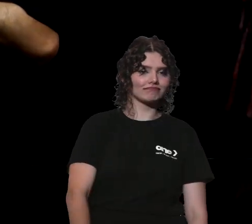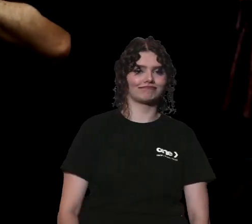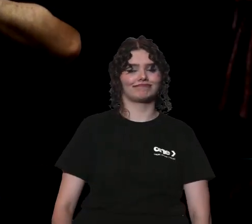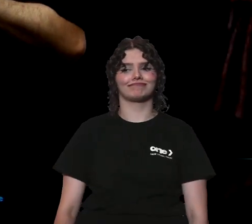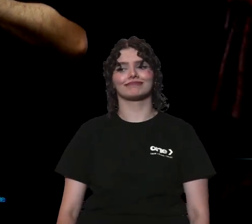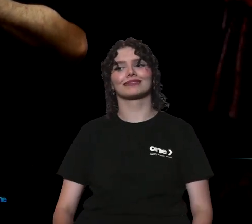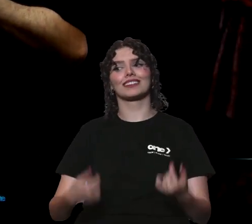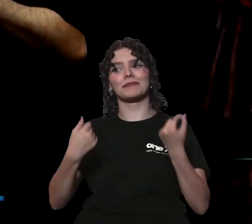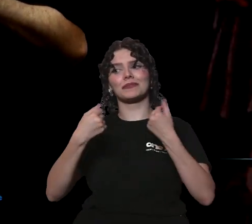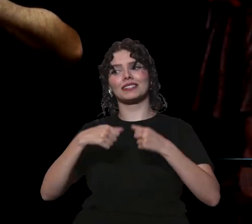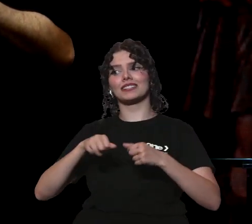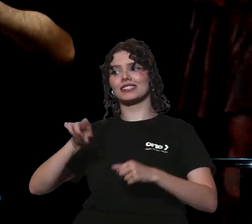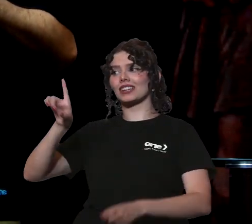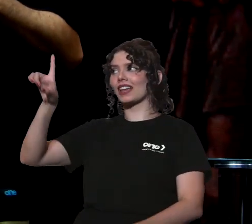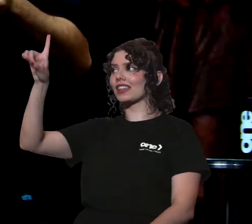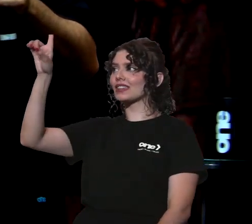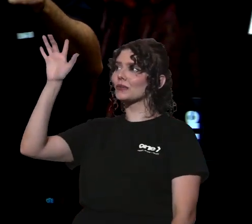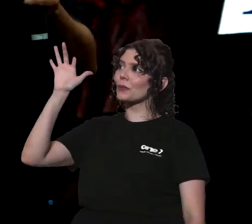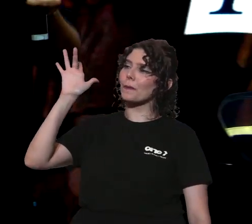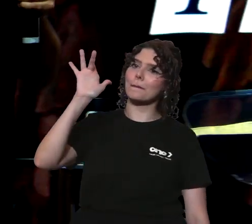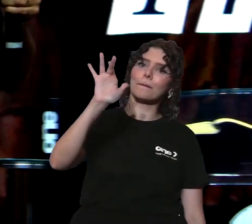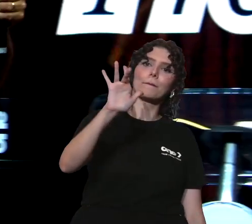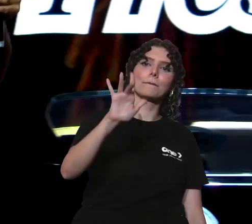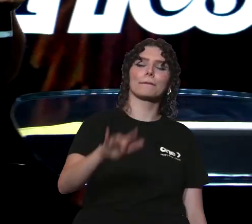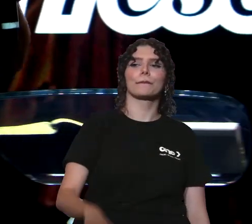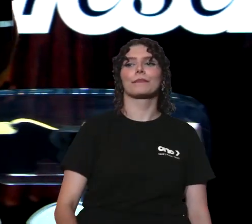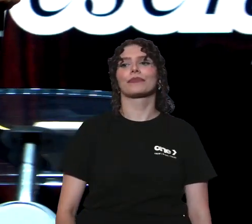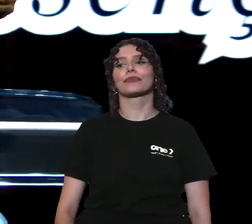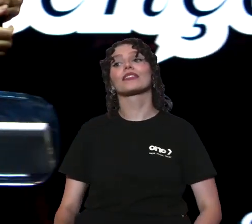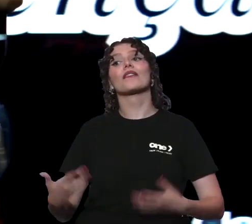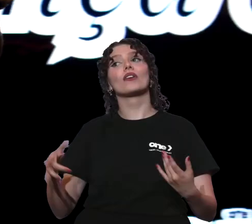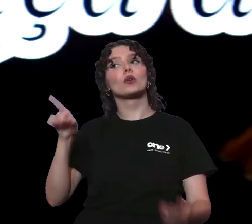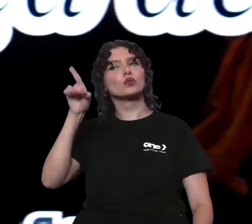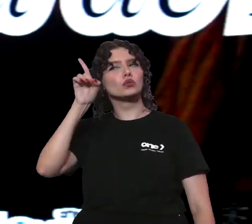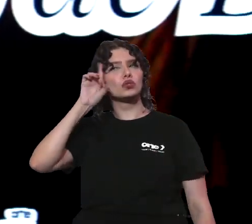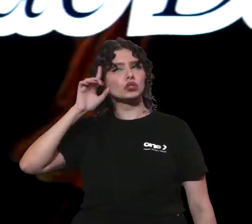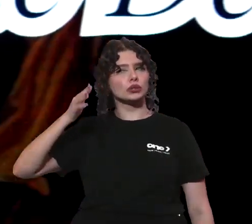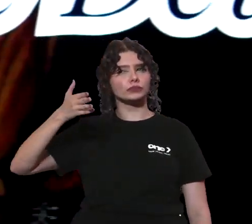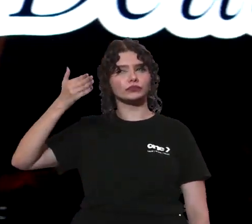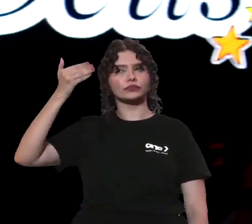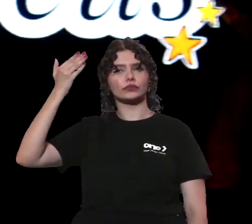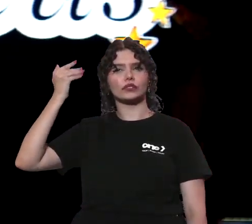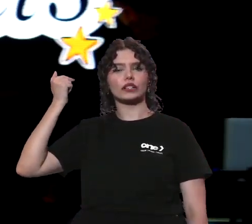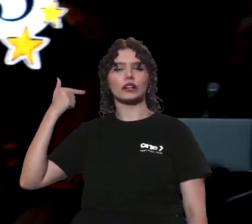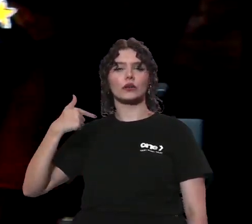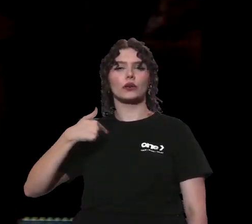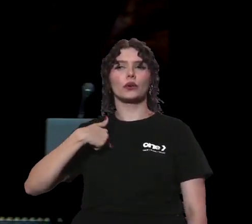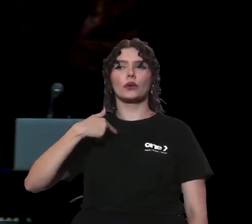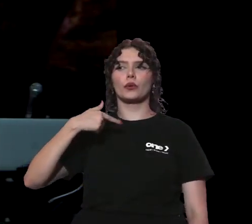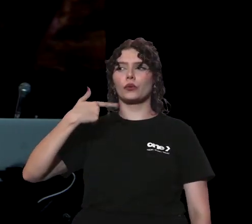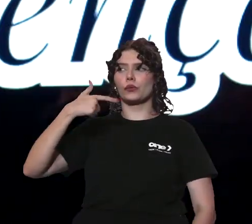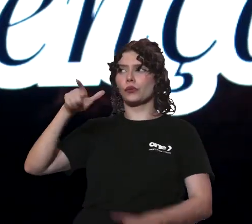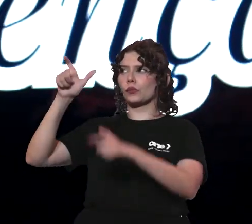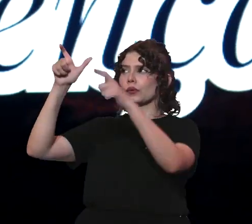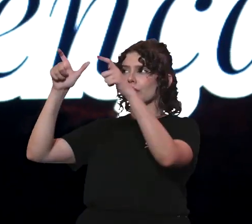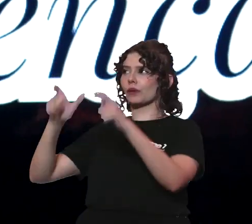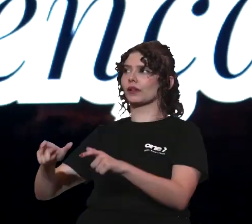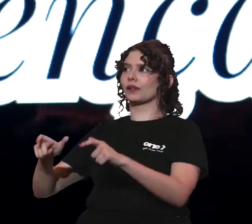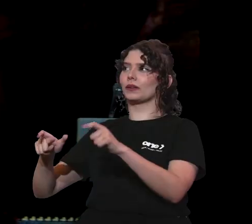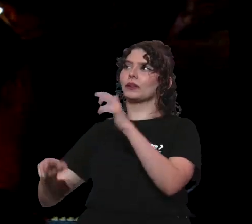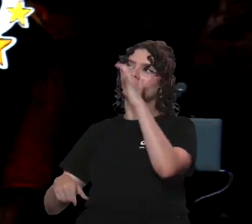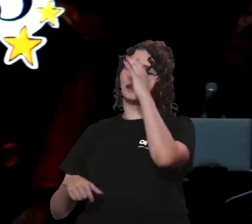Tem que deixar Deus tocar. Foi interessante um dia desses. Eu estava no parque, para variar. Um dia eu vou comprar esse